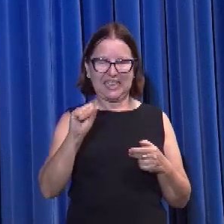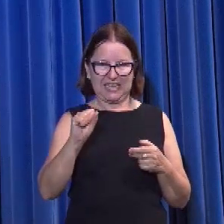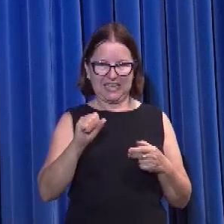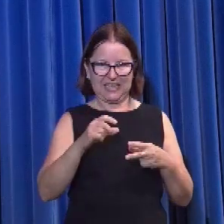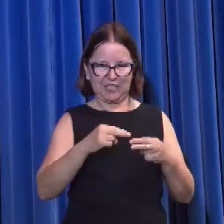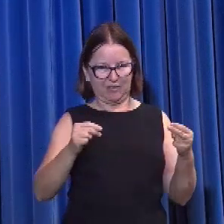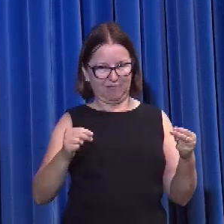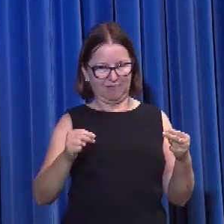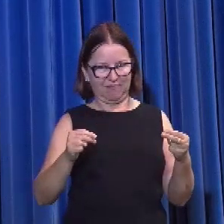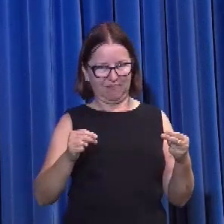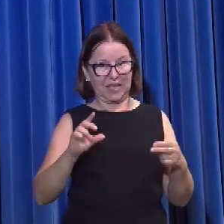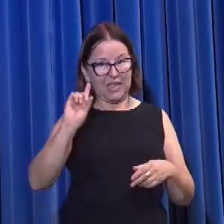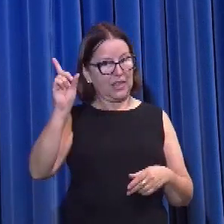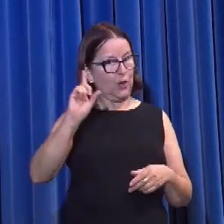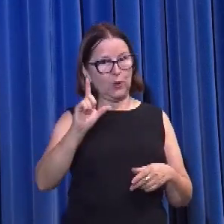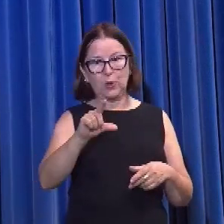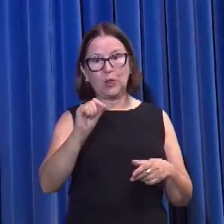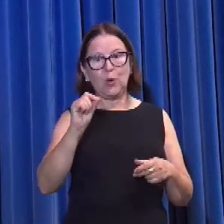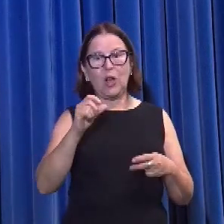escolhe coisas.